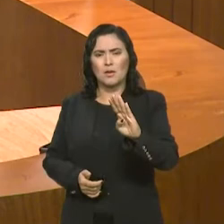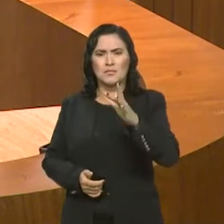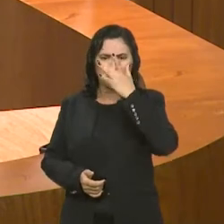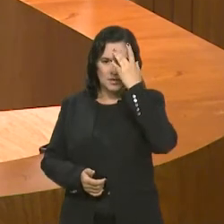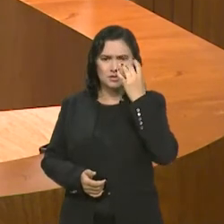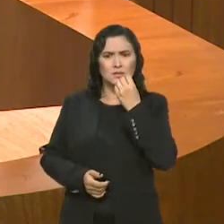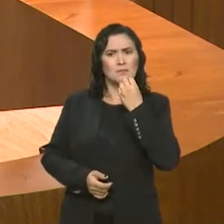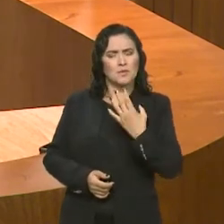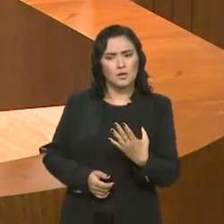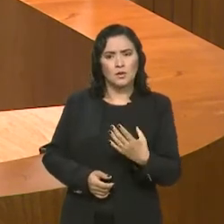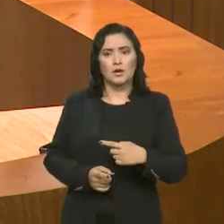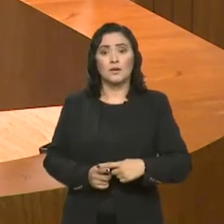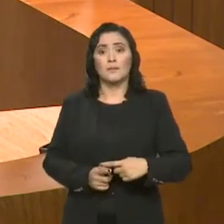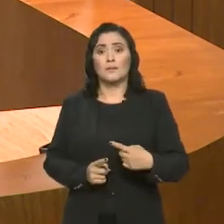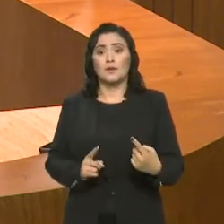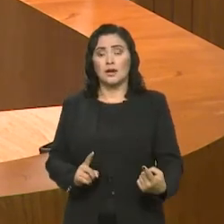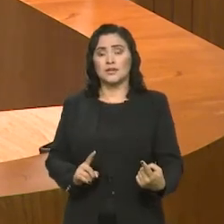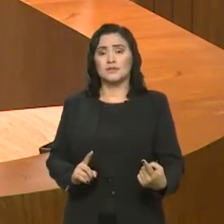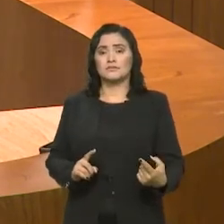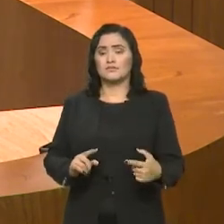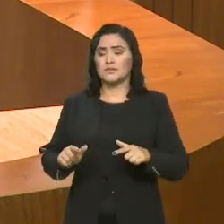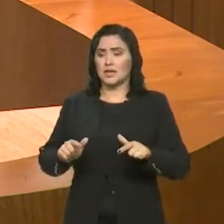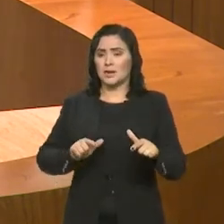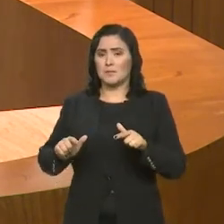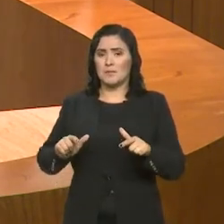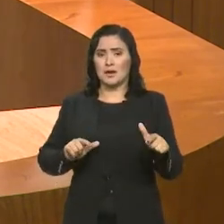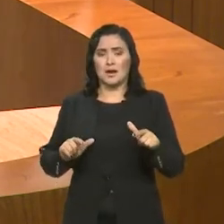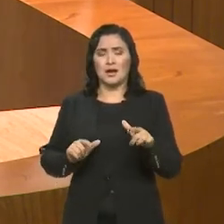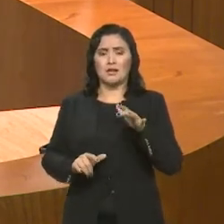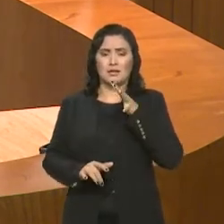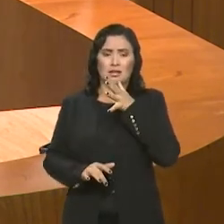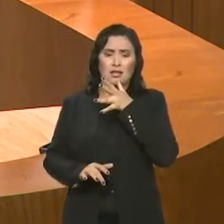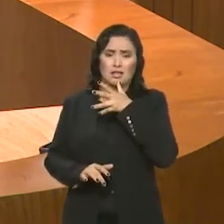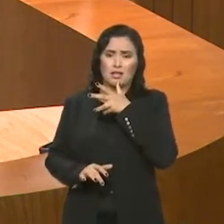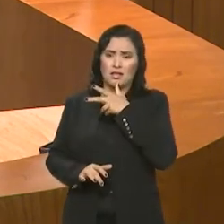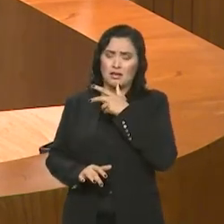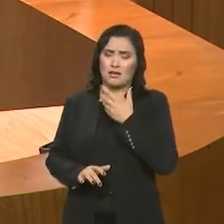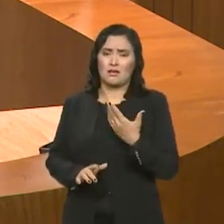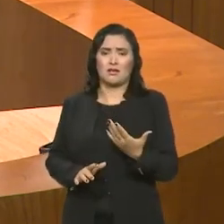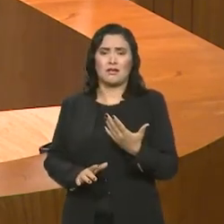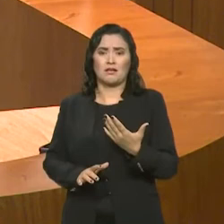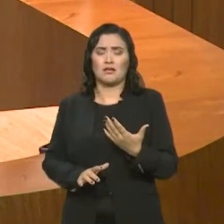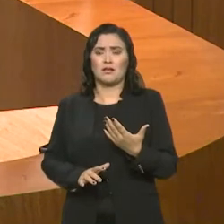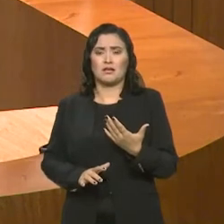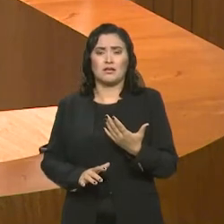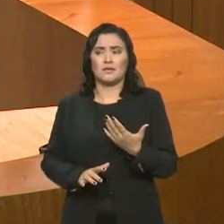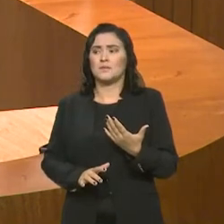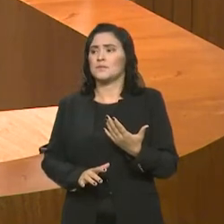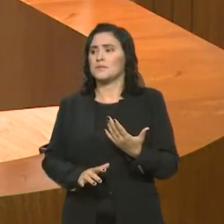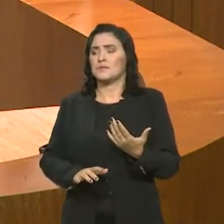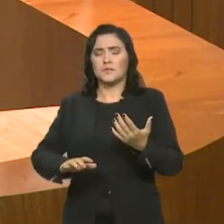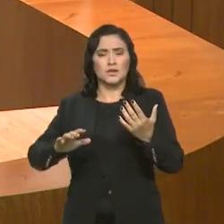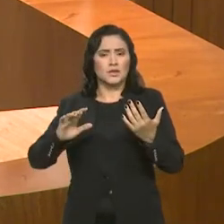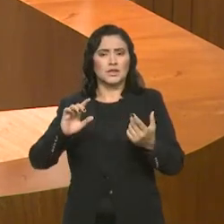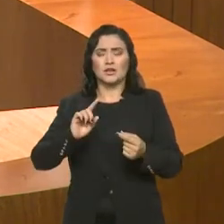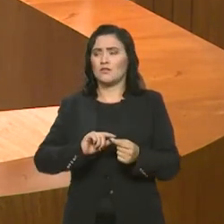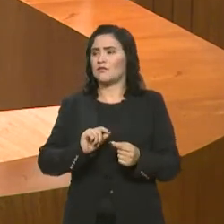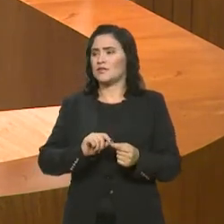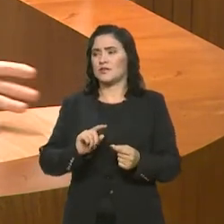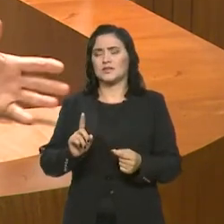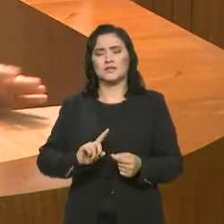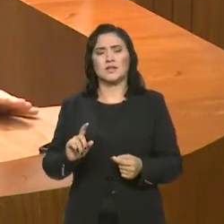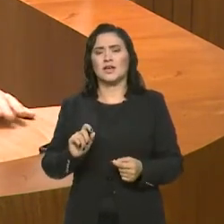notáveis, mas são inoperantes, porque não cumprem, não cumpriram com o que foi pré-estabelecido aqui nesta